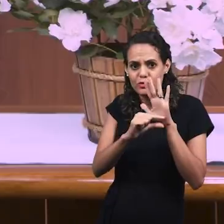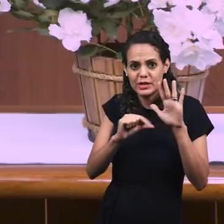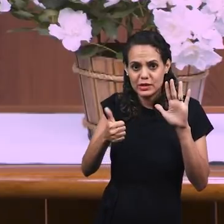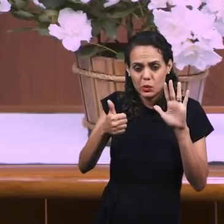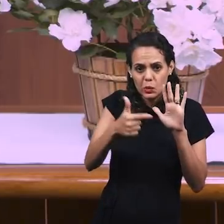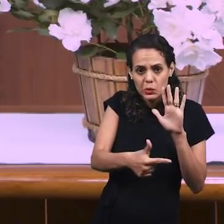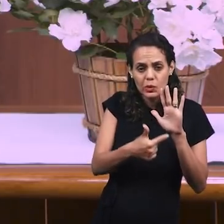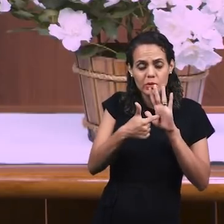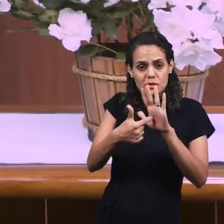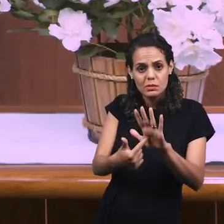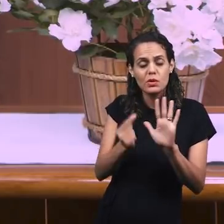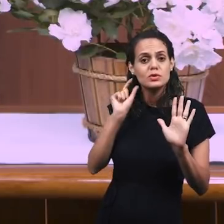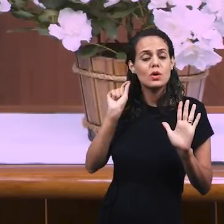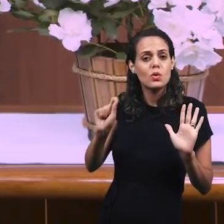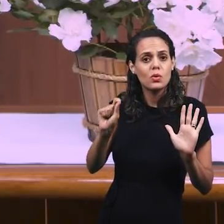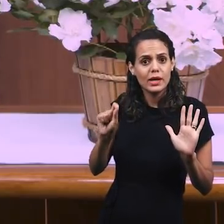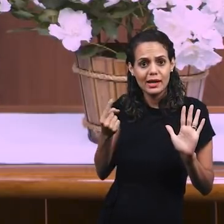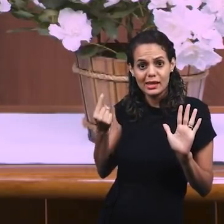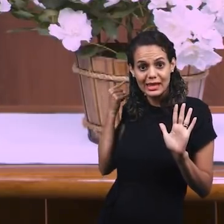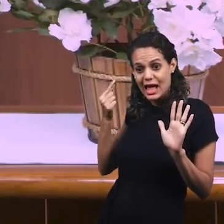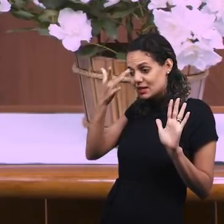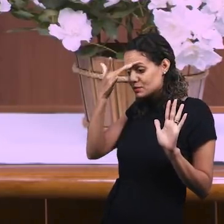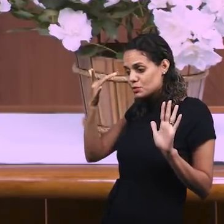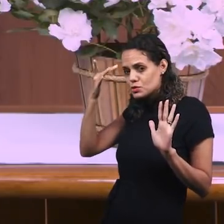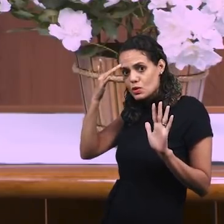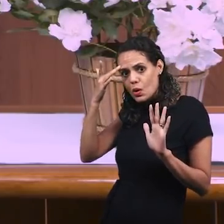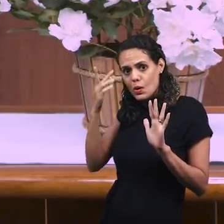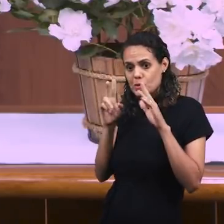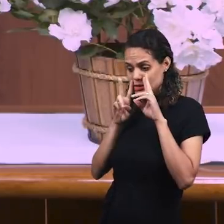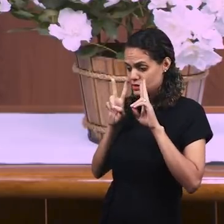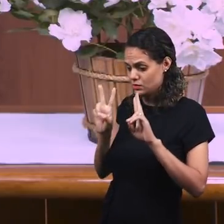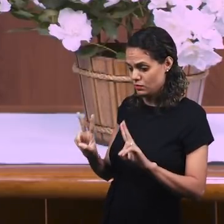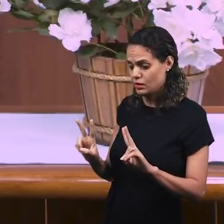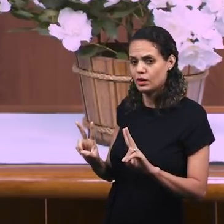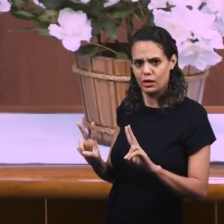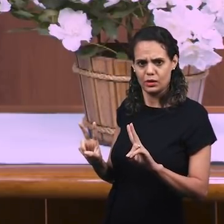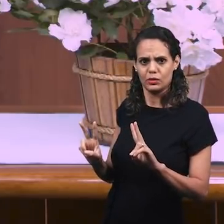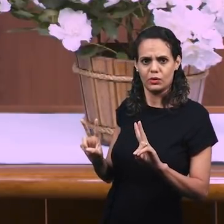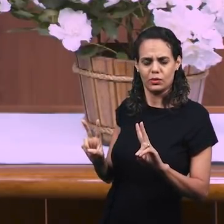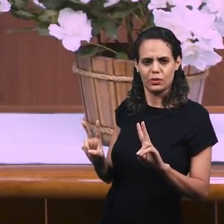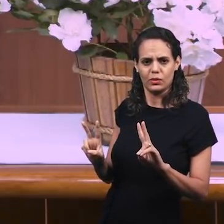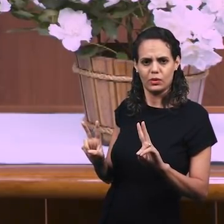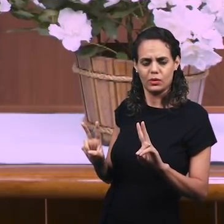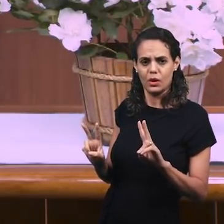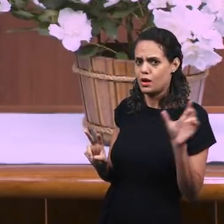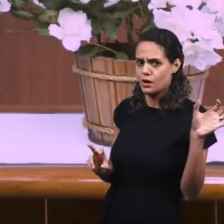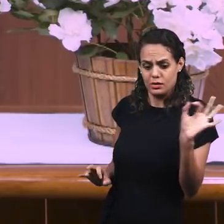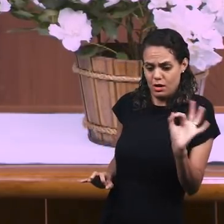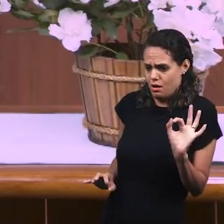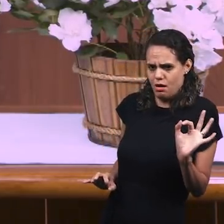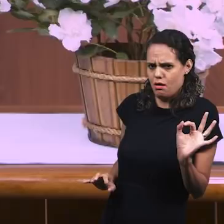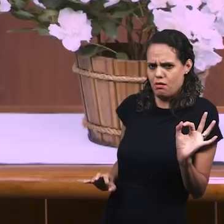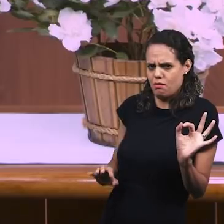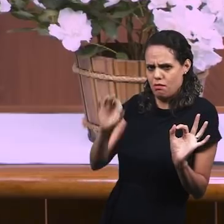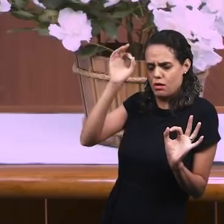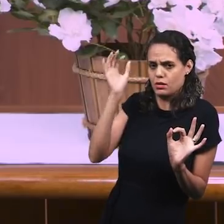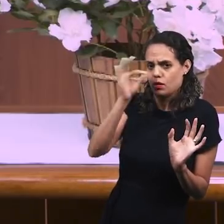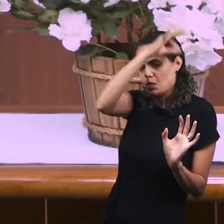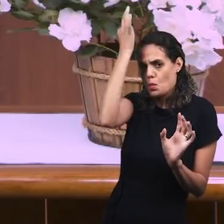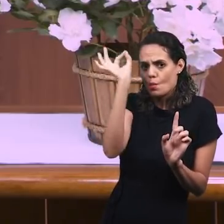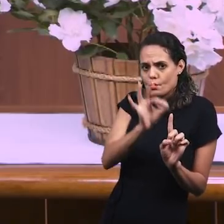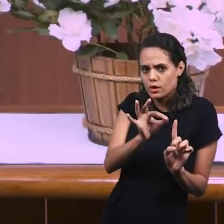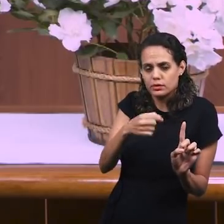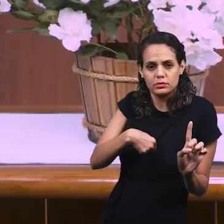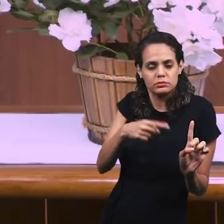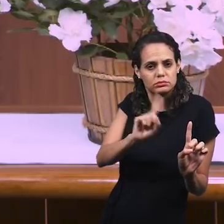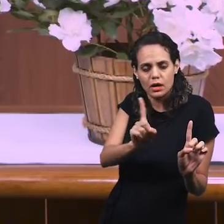versículo 12, nós vamos ver, os que viram, eles não estavam sendo batizados com o Espírito Santo,